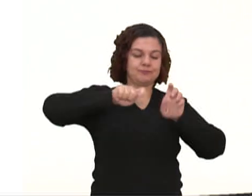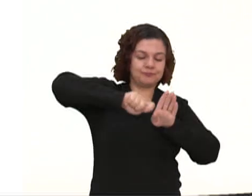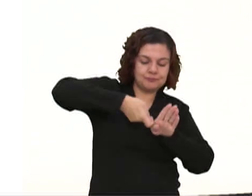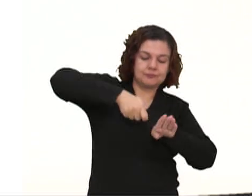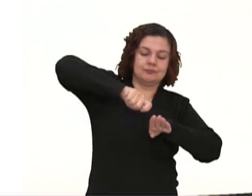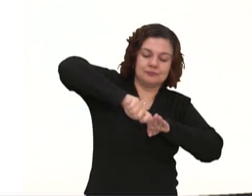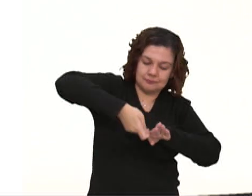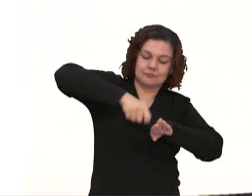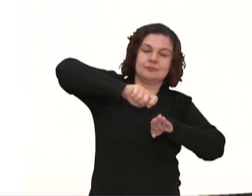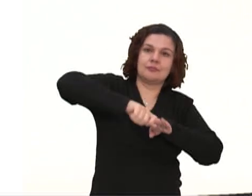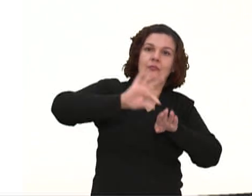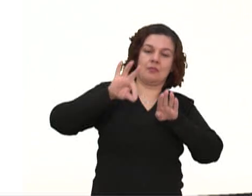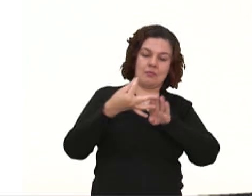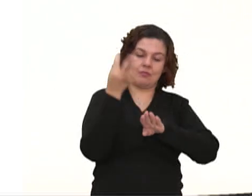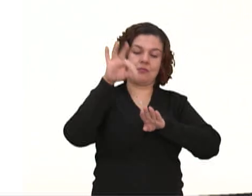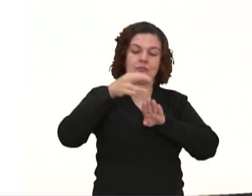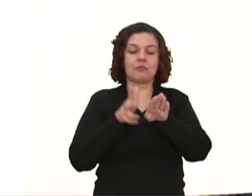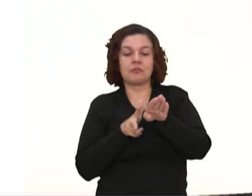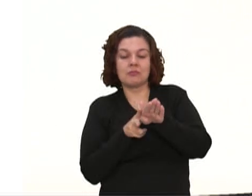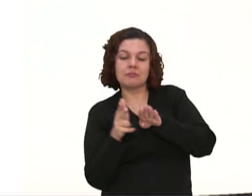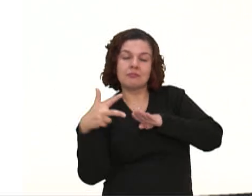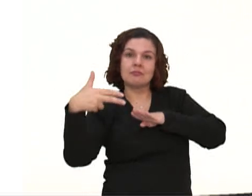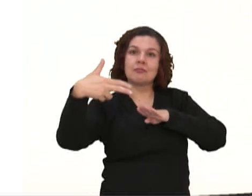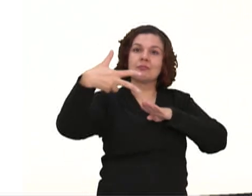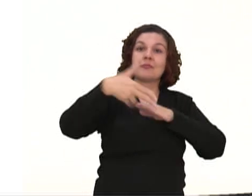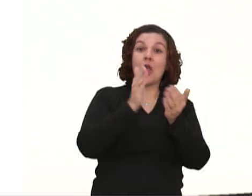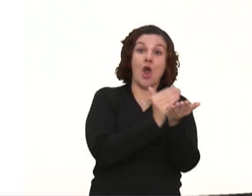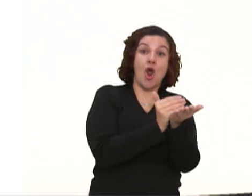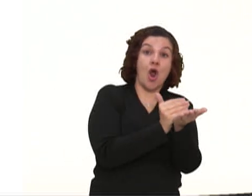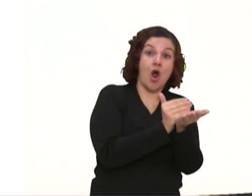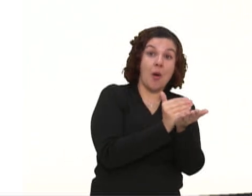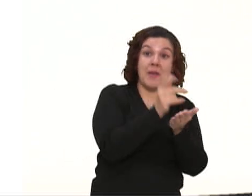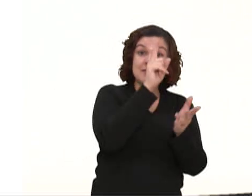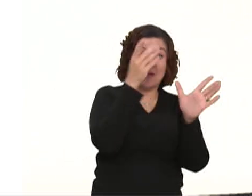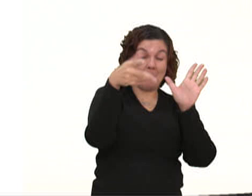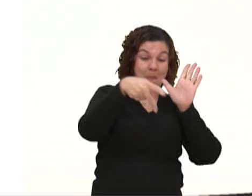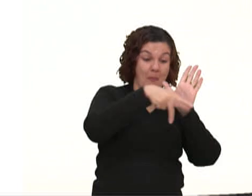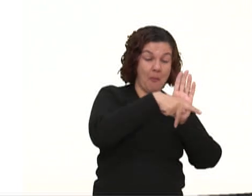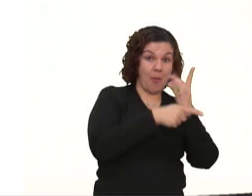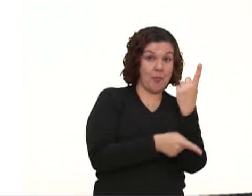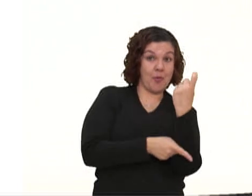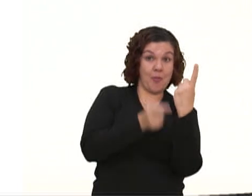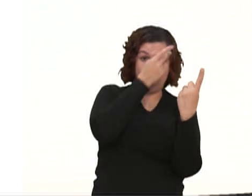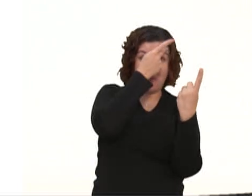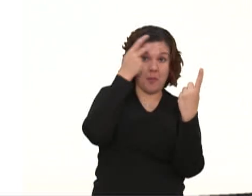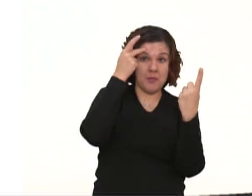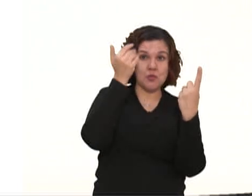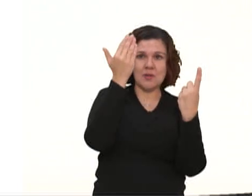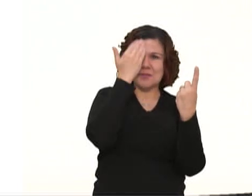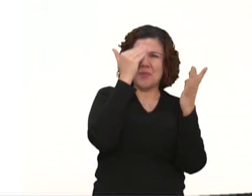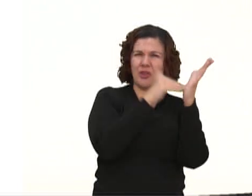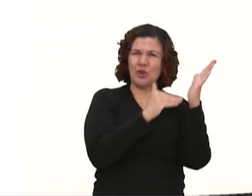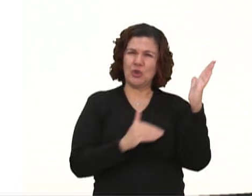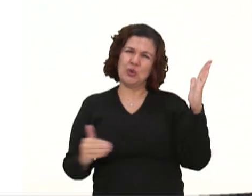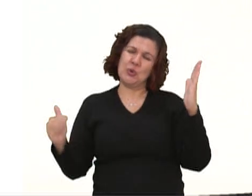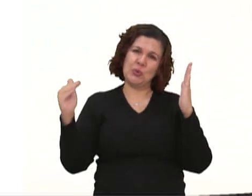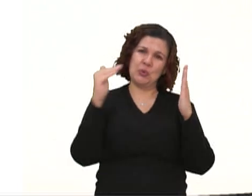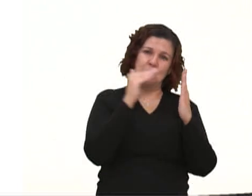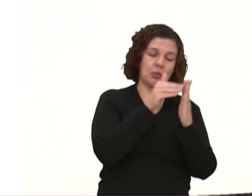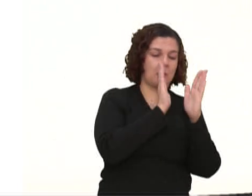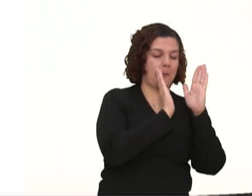fazendo o processo inteiro, do início ao fim. Então era uma pessoa que conhecia todo o processo,